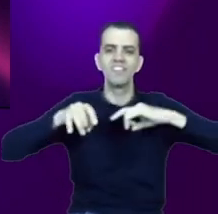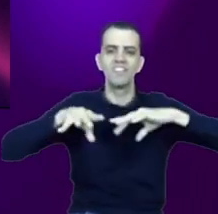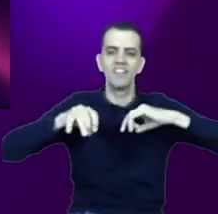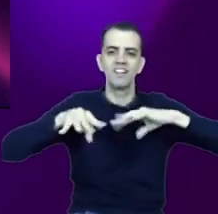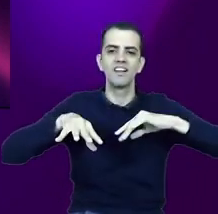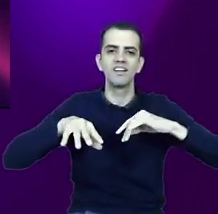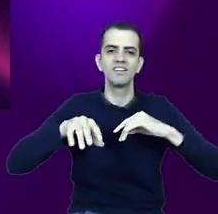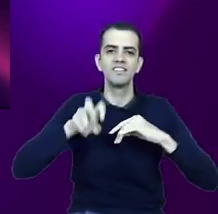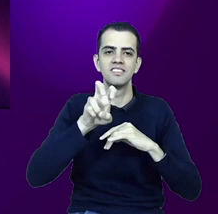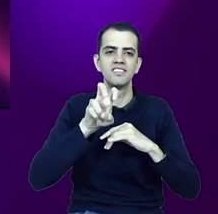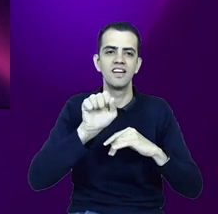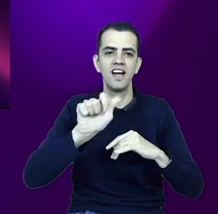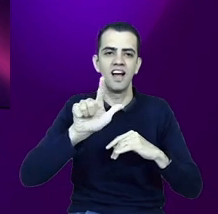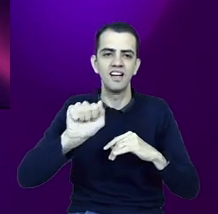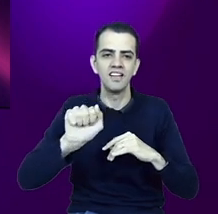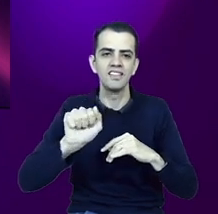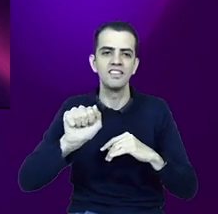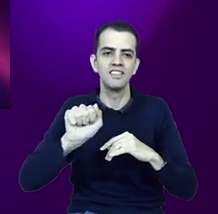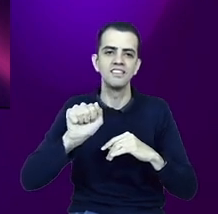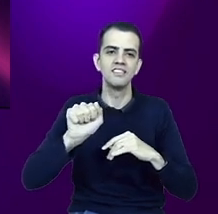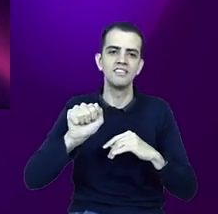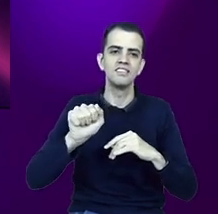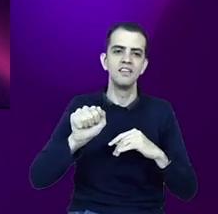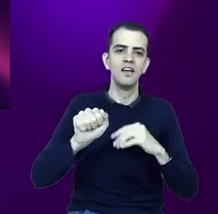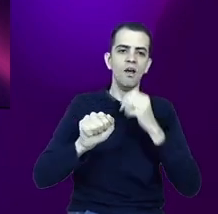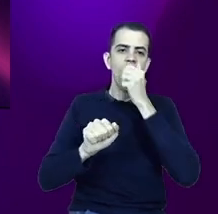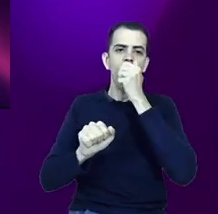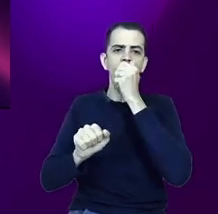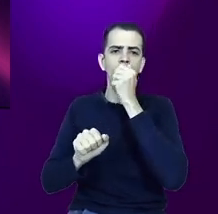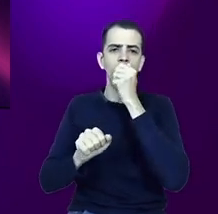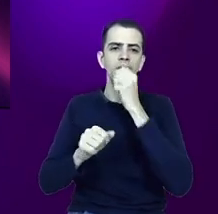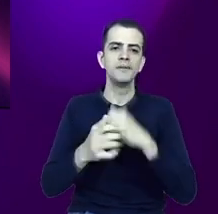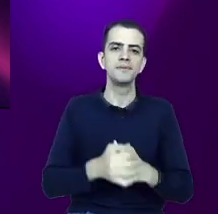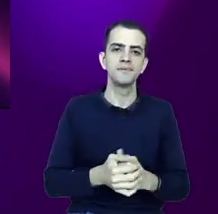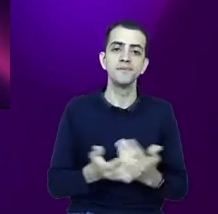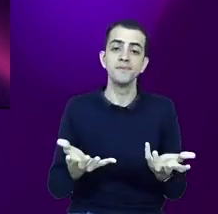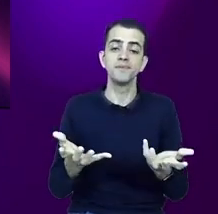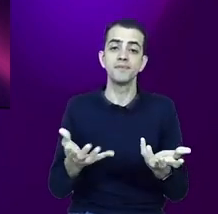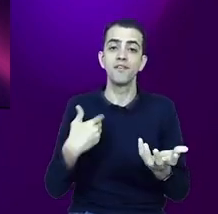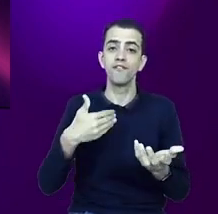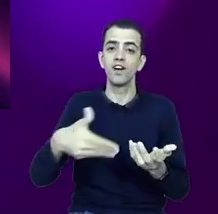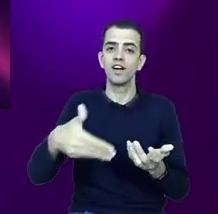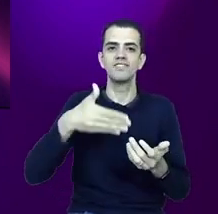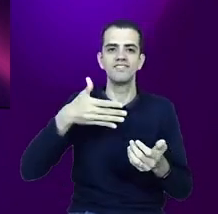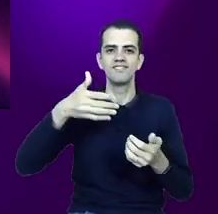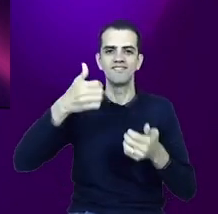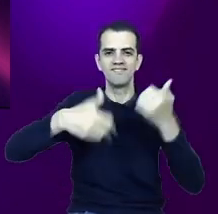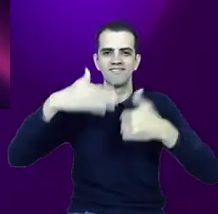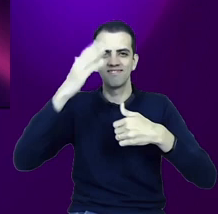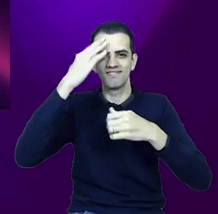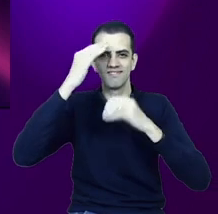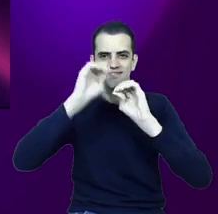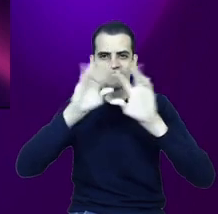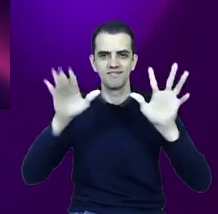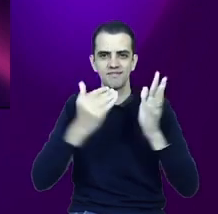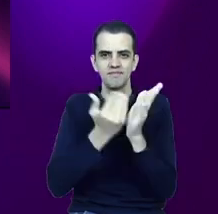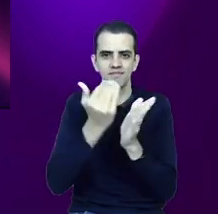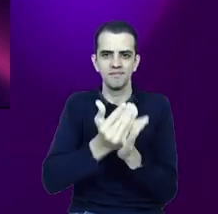né? O 5-ala, a gente vai entender aqui à frente, é uma técnica